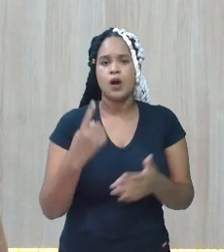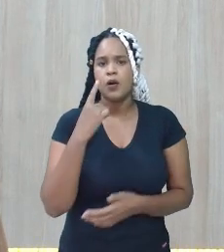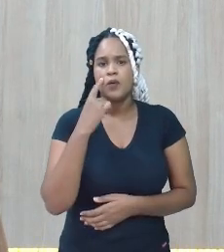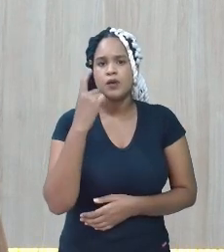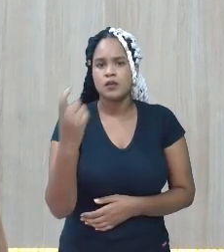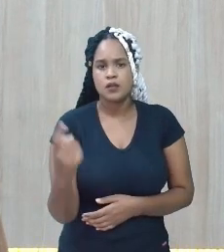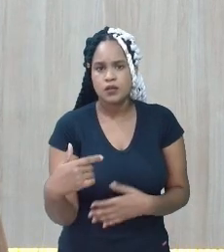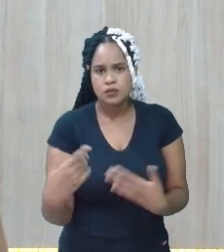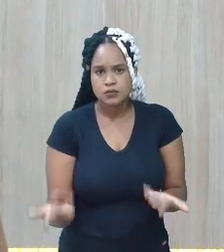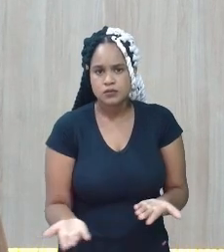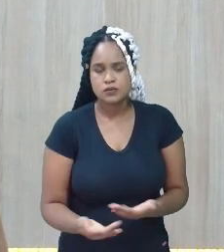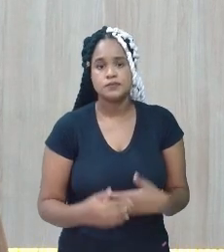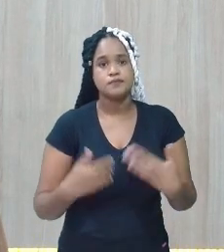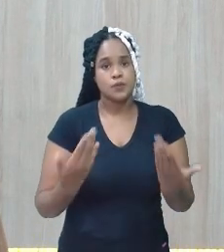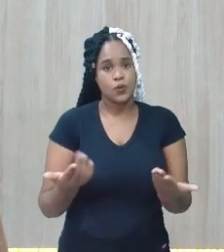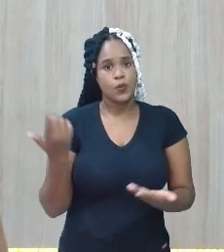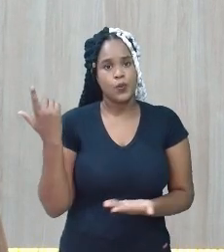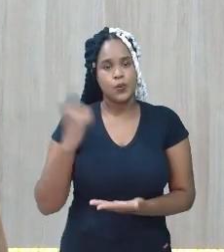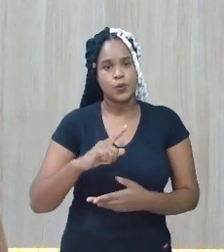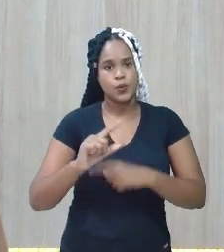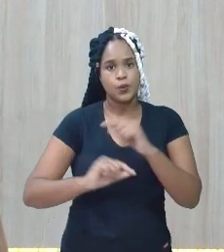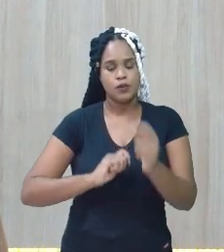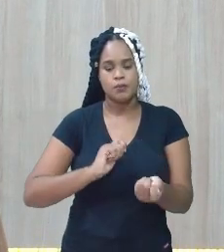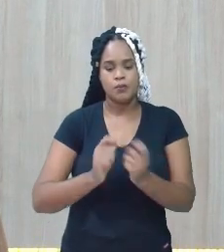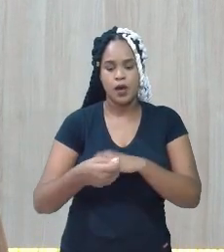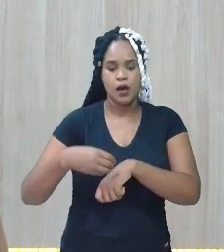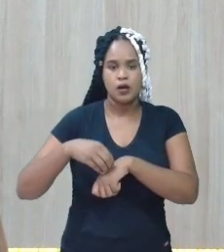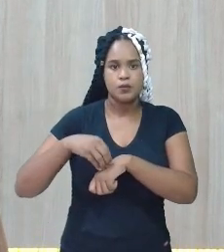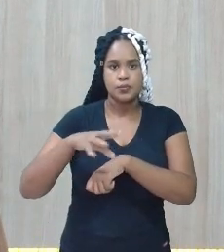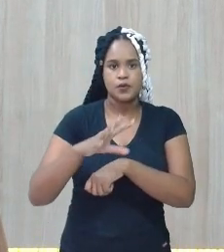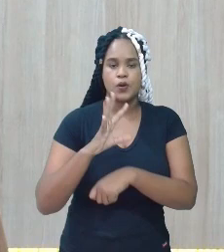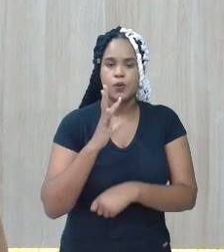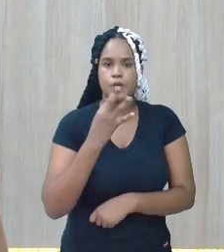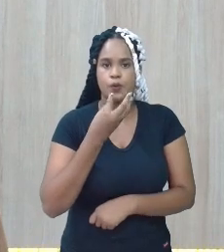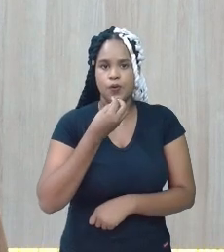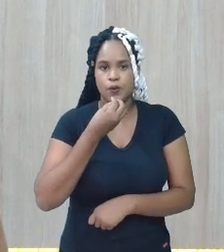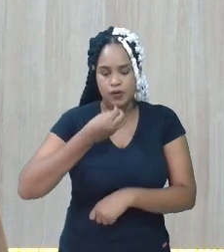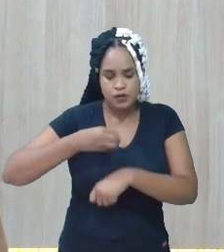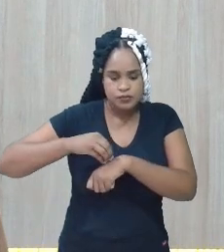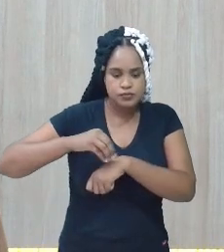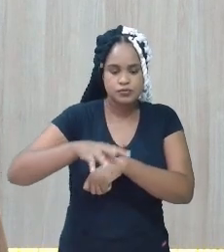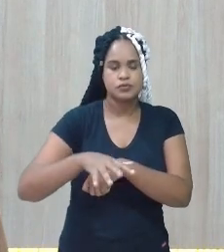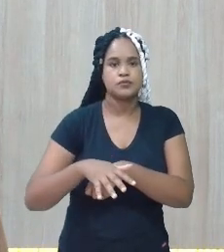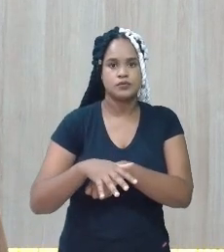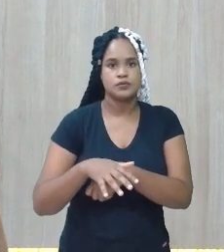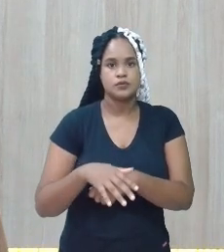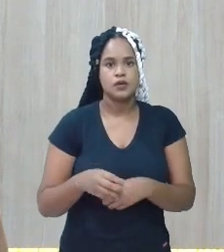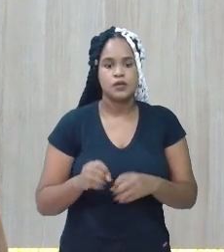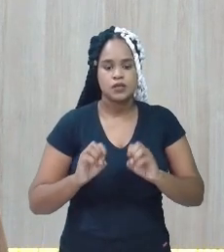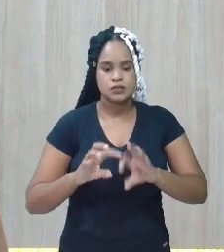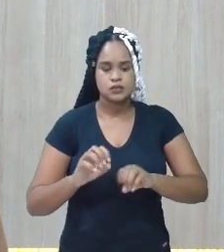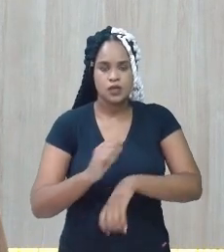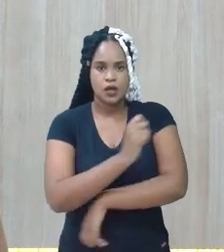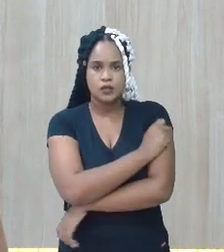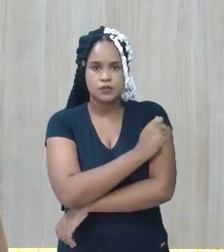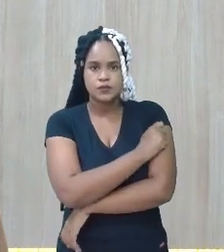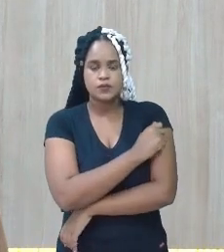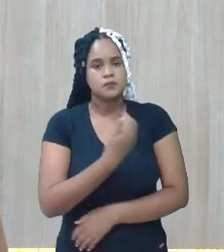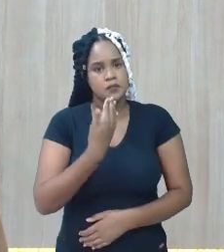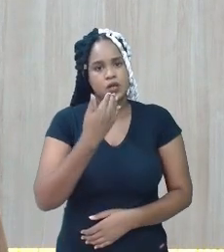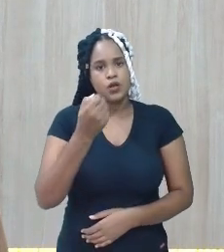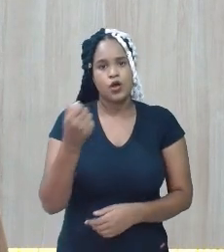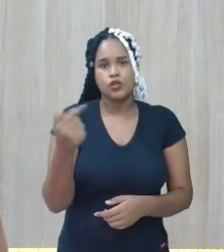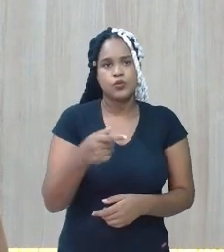a partir dali, ele levar aquele conhecimento aos estudantes. Vai ser muito mais prazeroso do que ele chegar